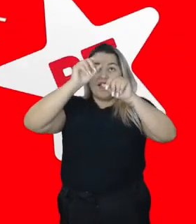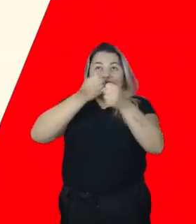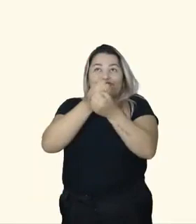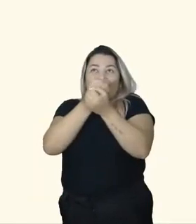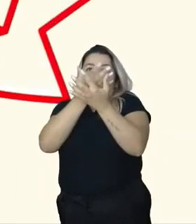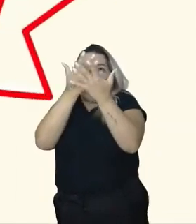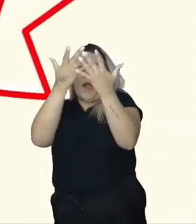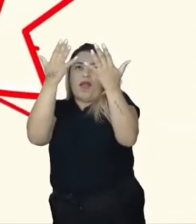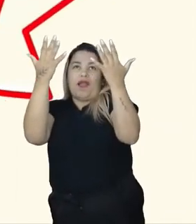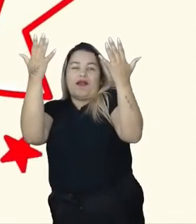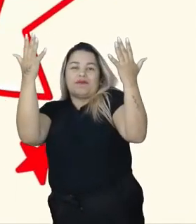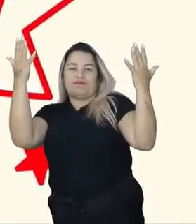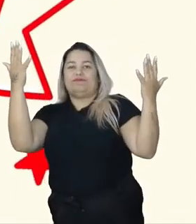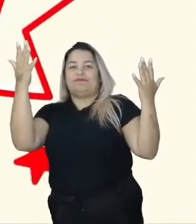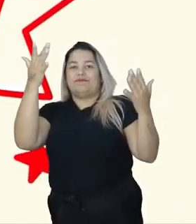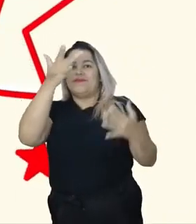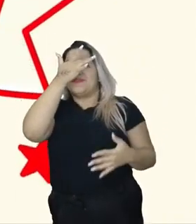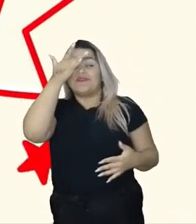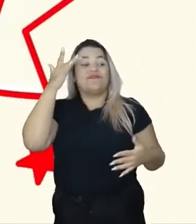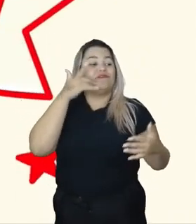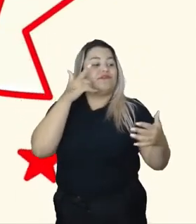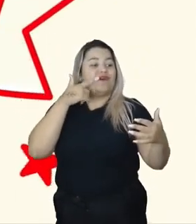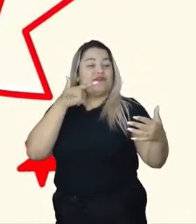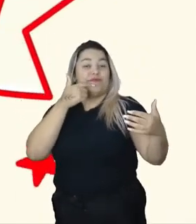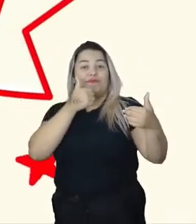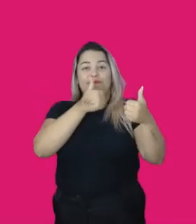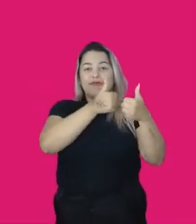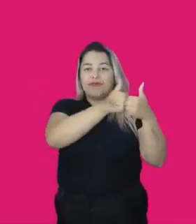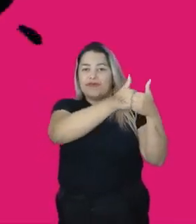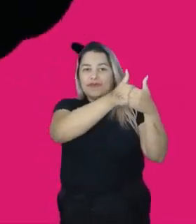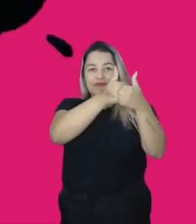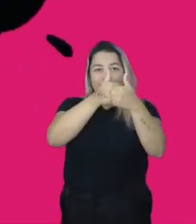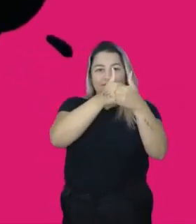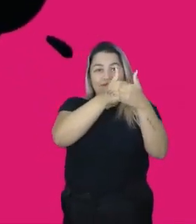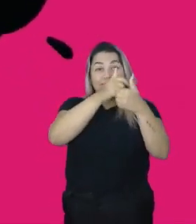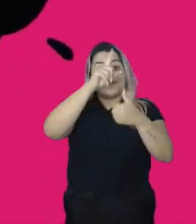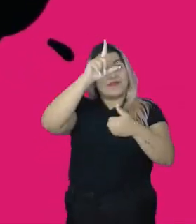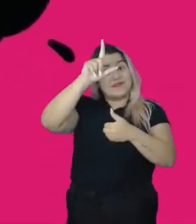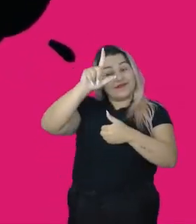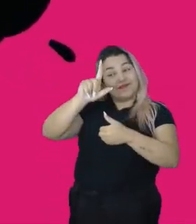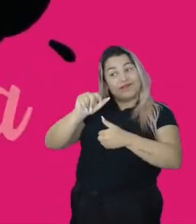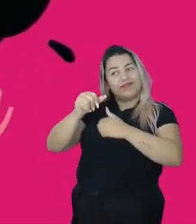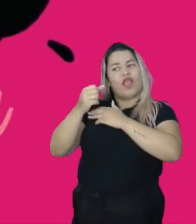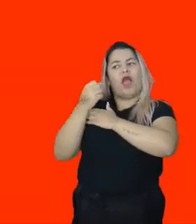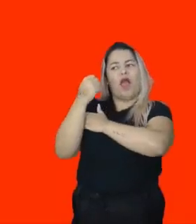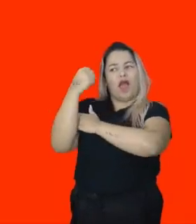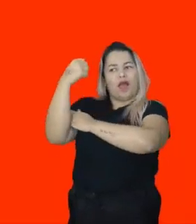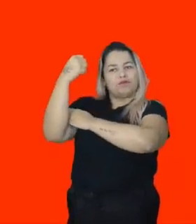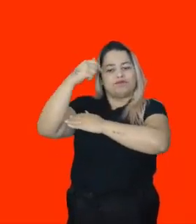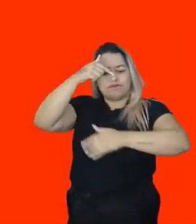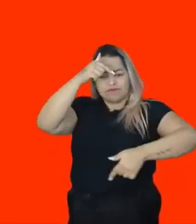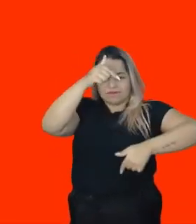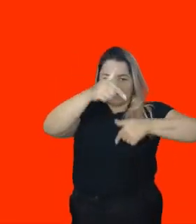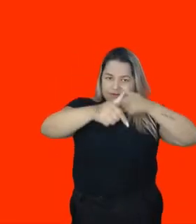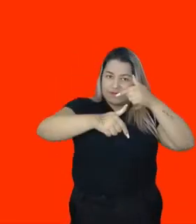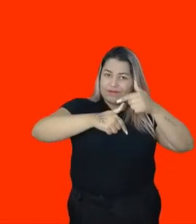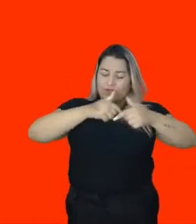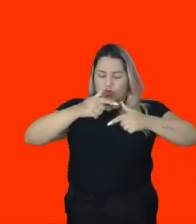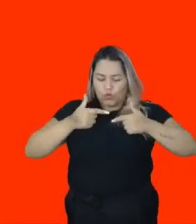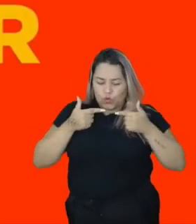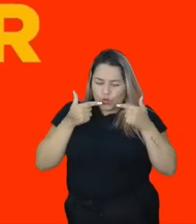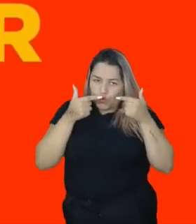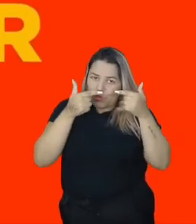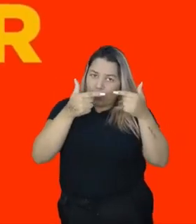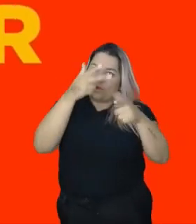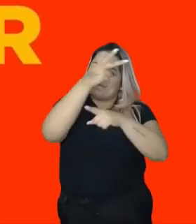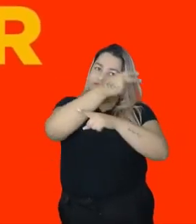brilha, ela é quem vai me guiar. Ser guerreira é minha sina,